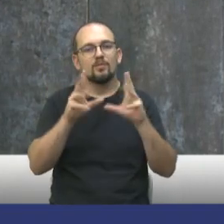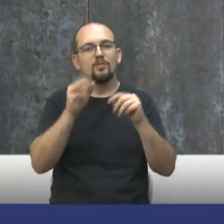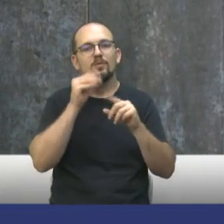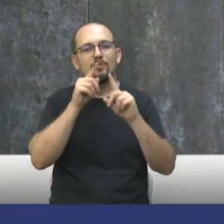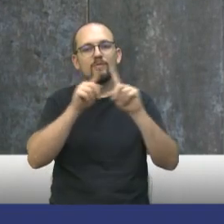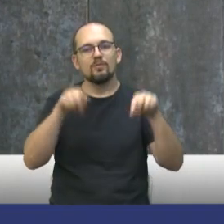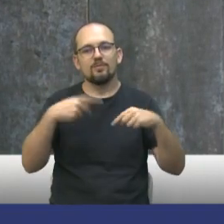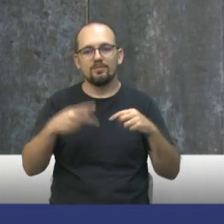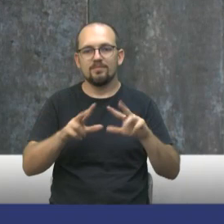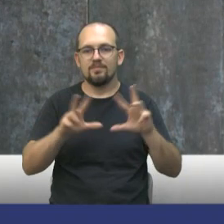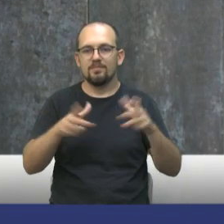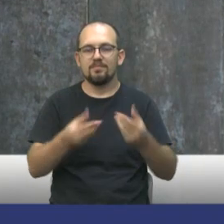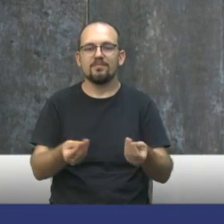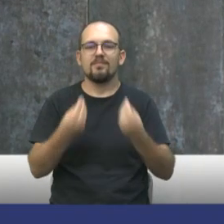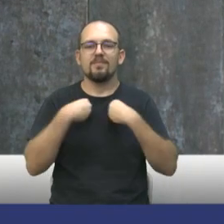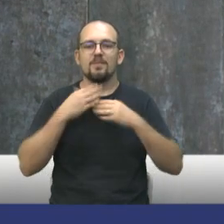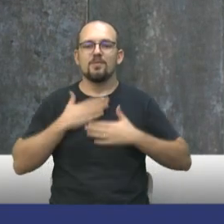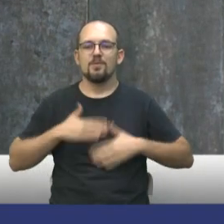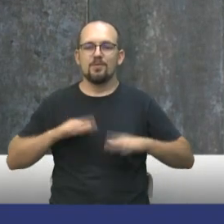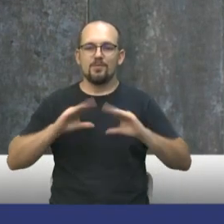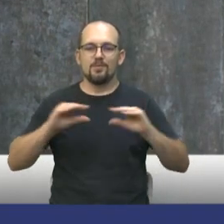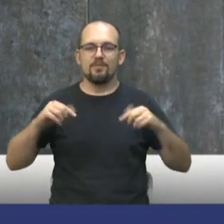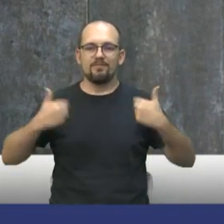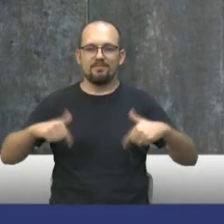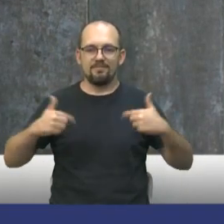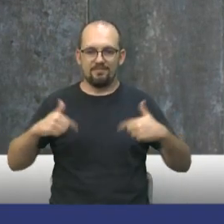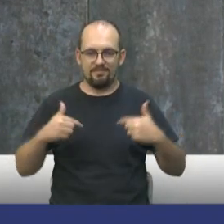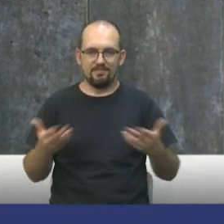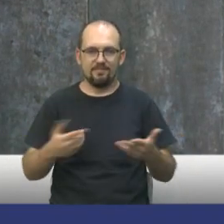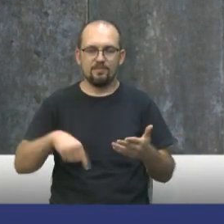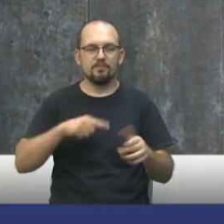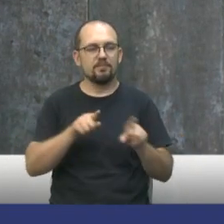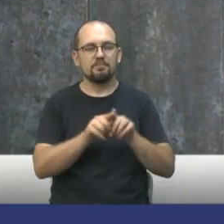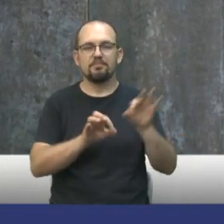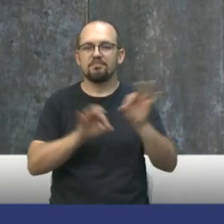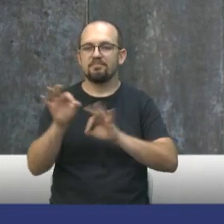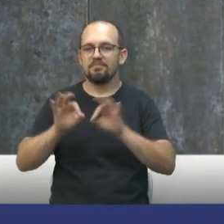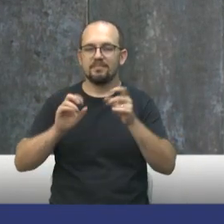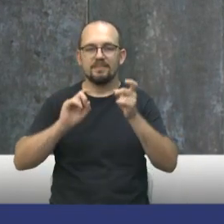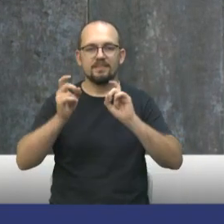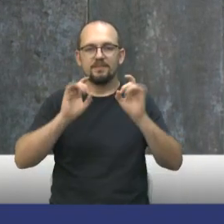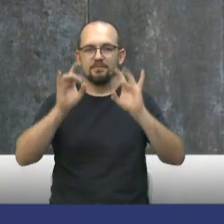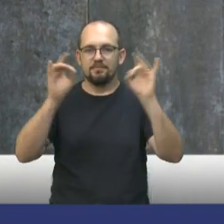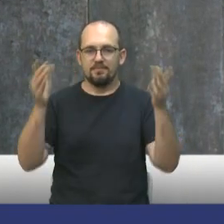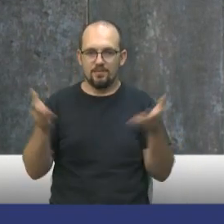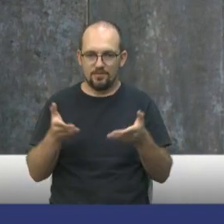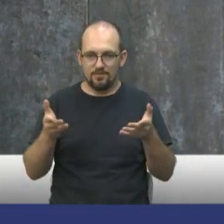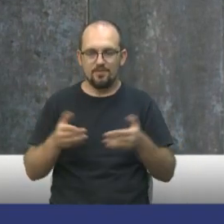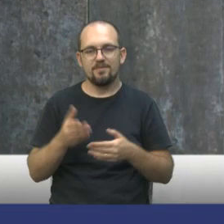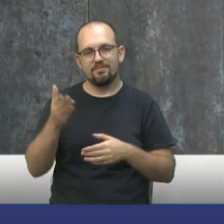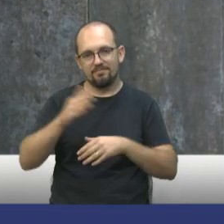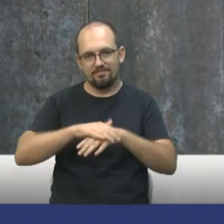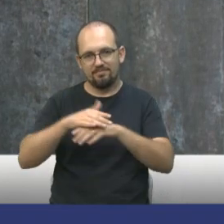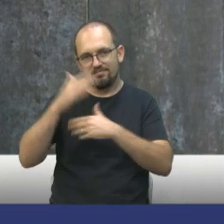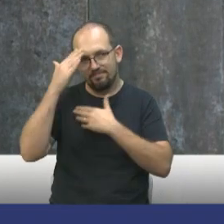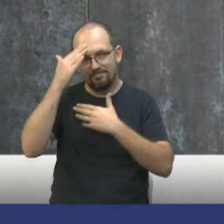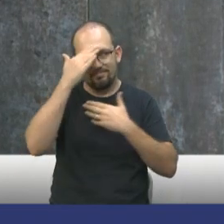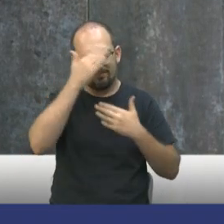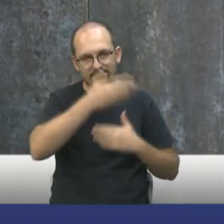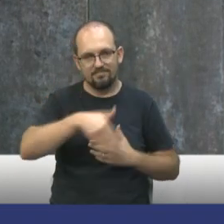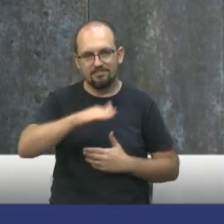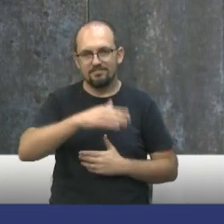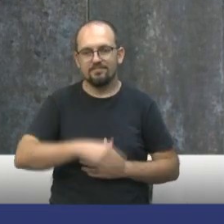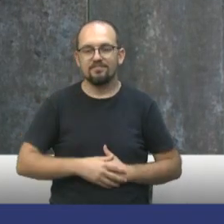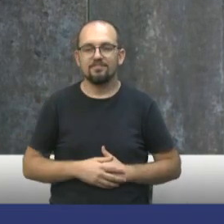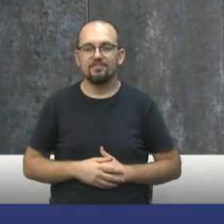dão a tranquilidade necessária para trabalhar e também pela organização, né, dessas sessões solenes realizadas pela Câmara Municipal. E